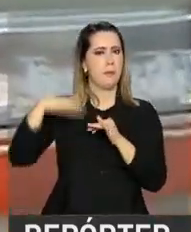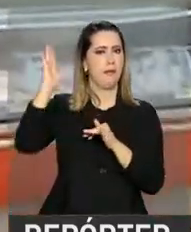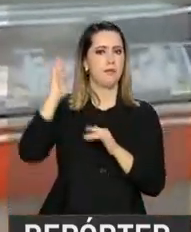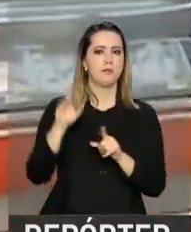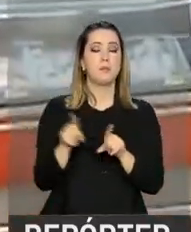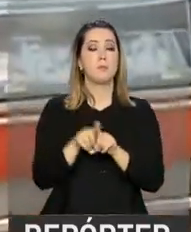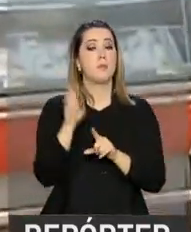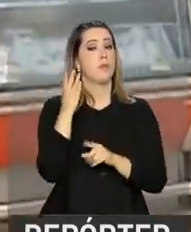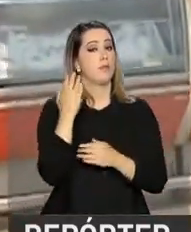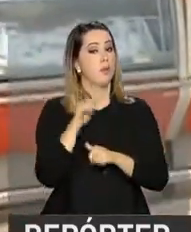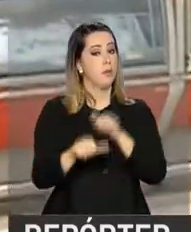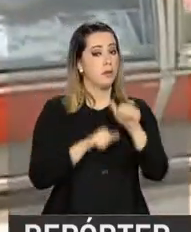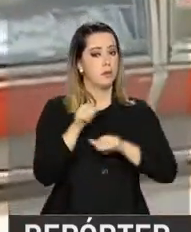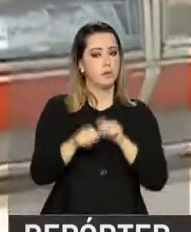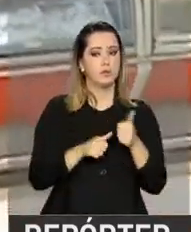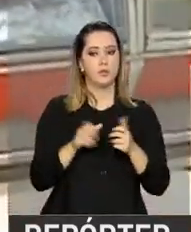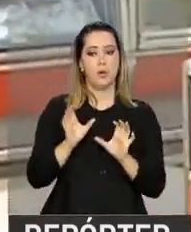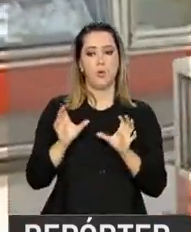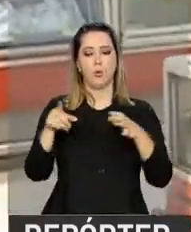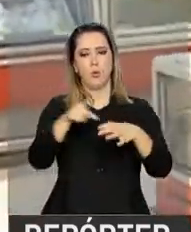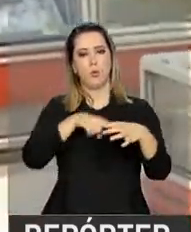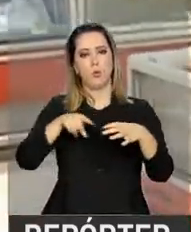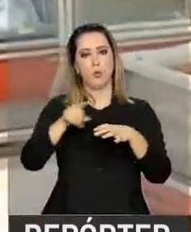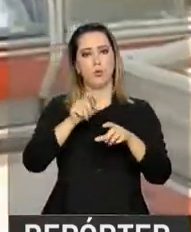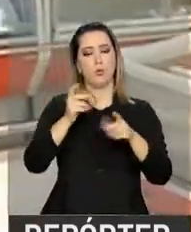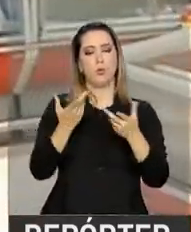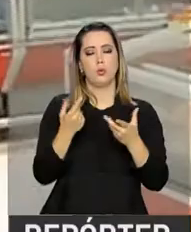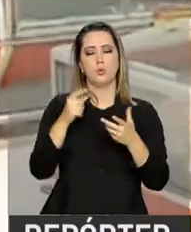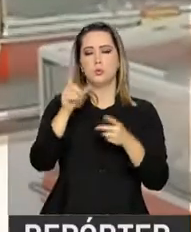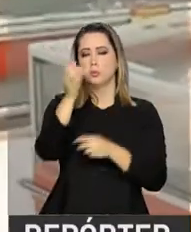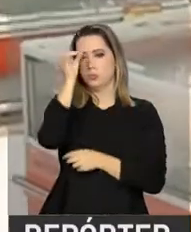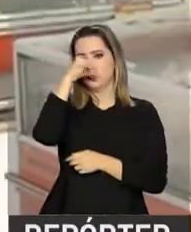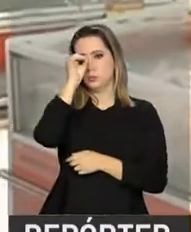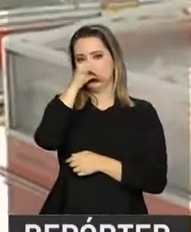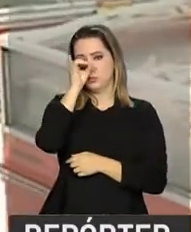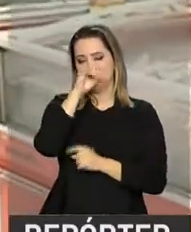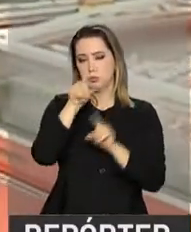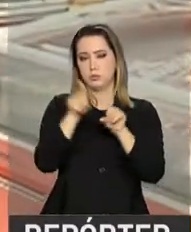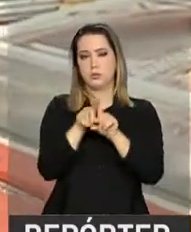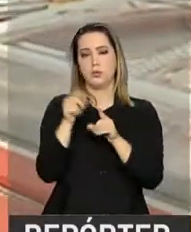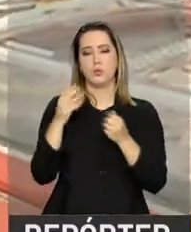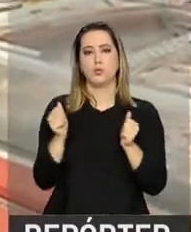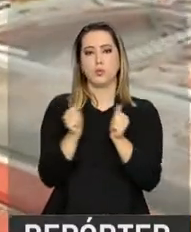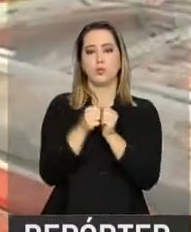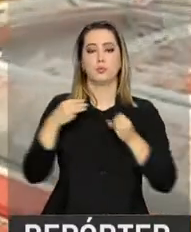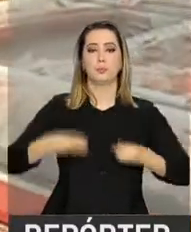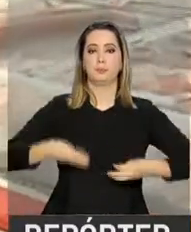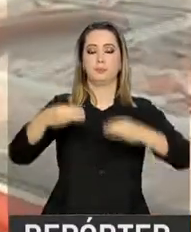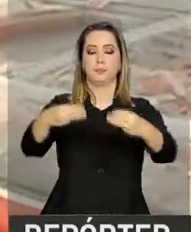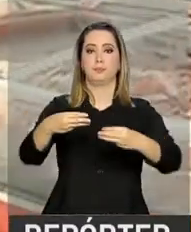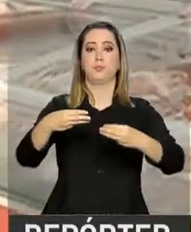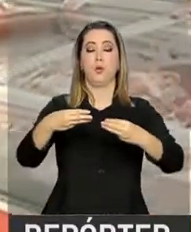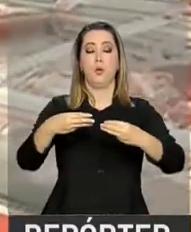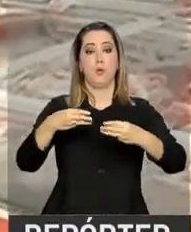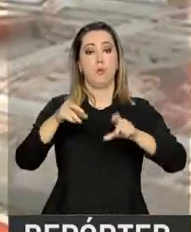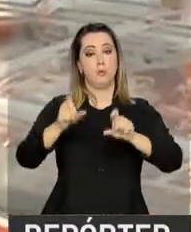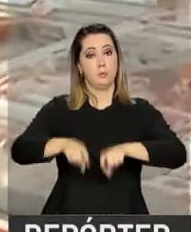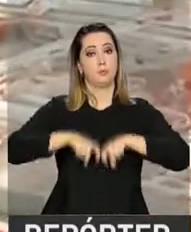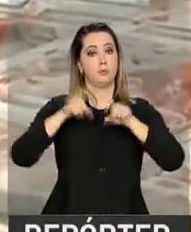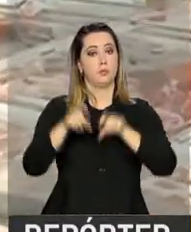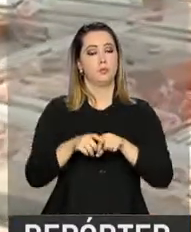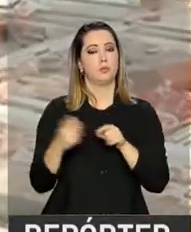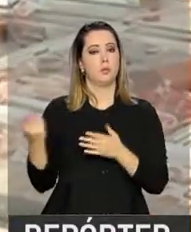brasileira dos criadores de suínos com apoio do sebrae e do ministério da agricultura pecuária e abastecimento realiza a semana nacional